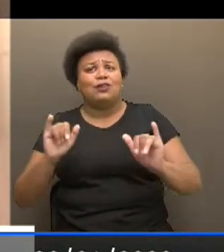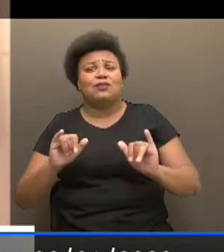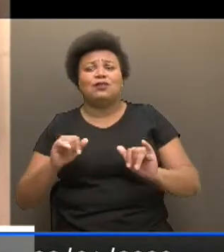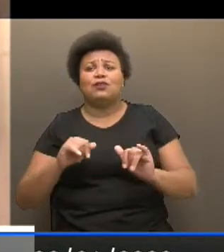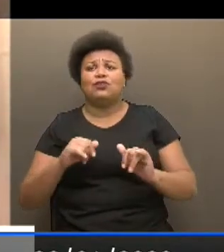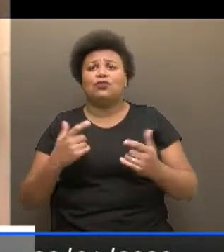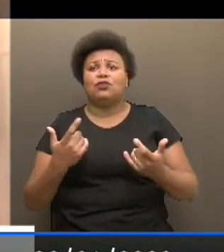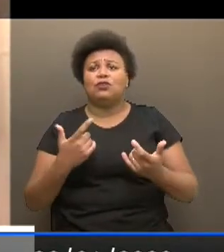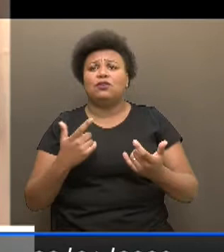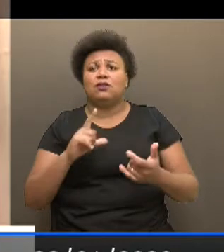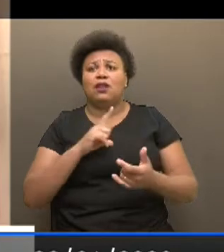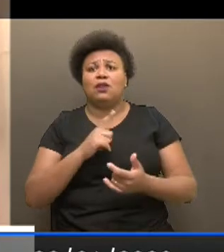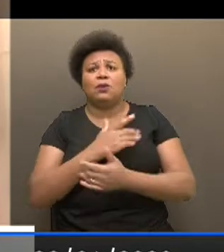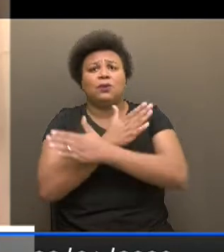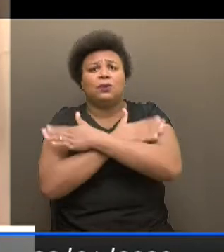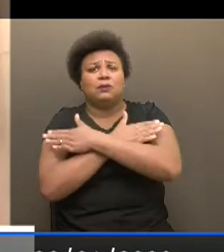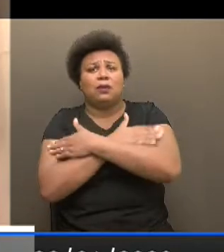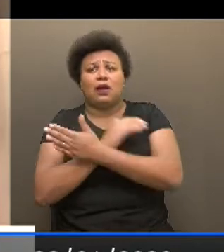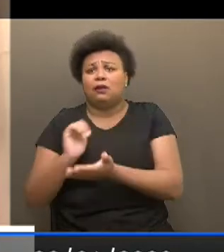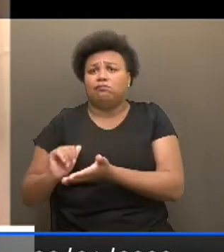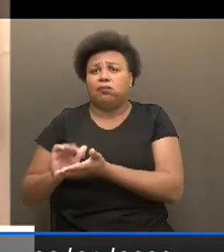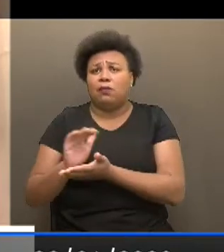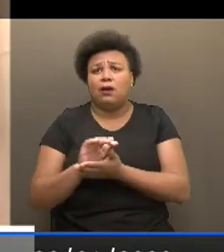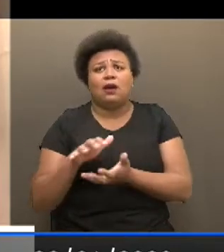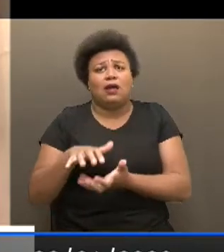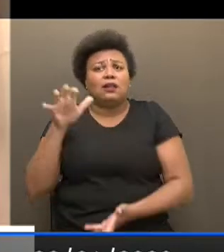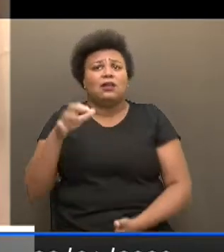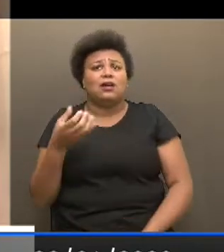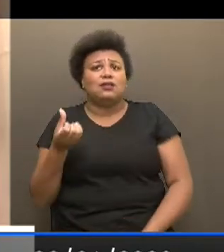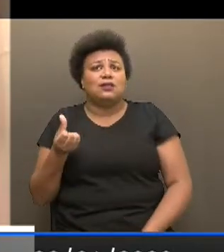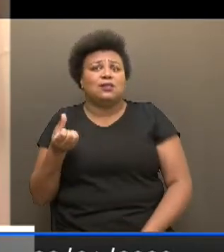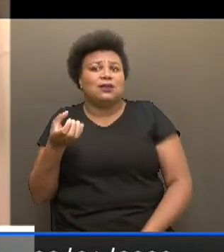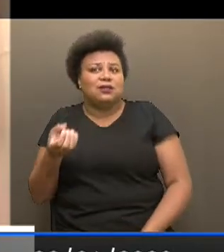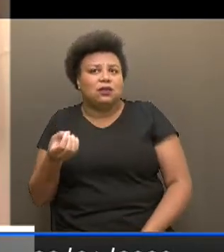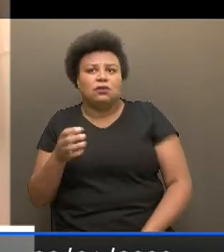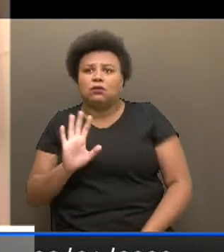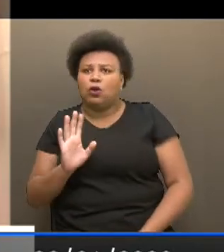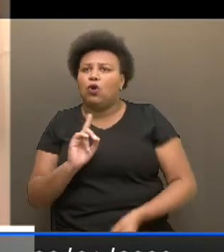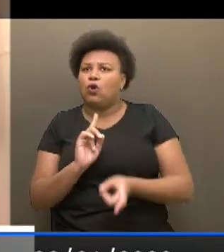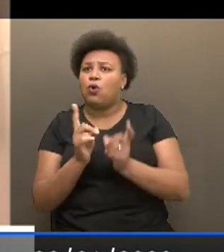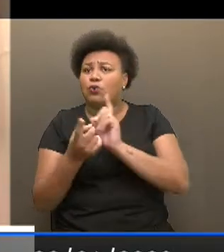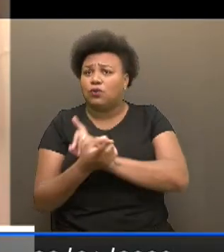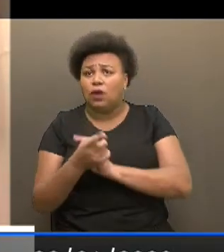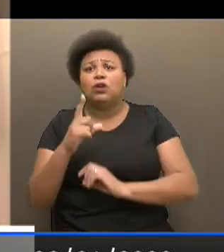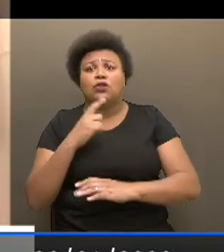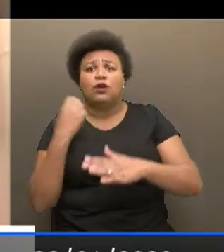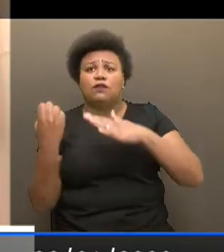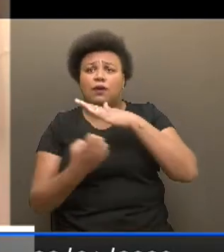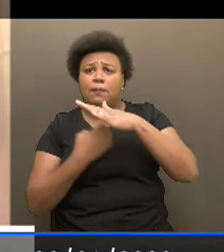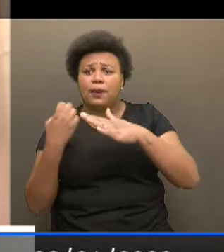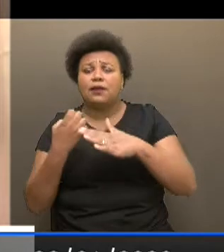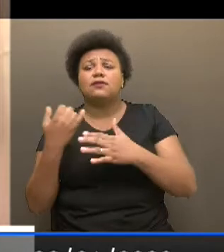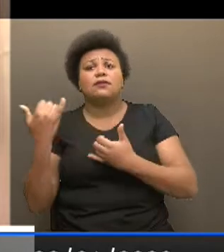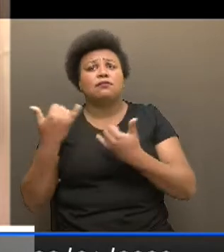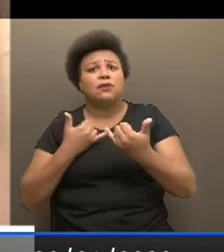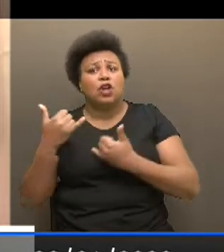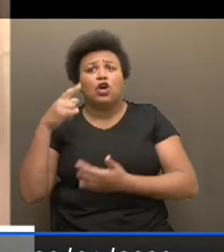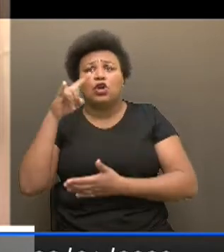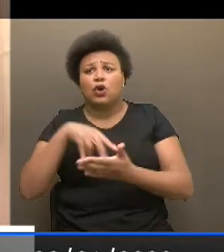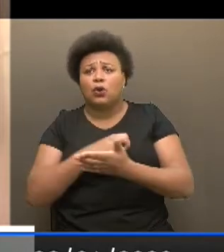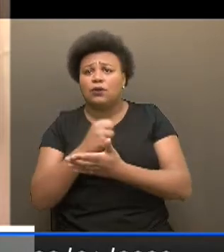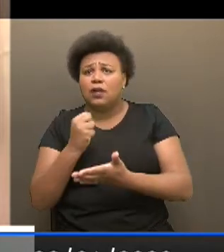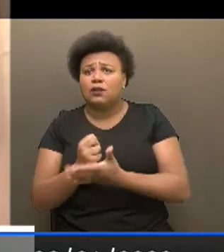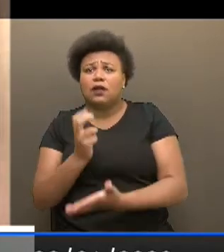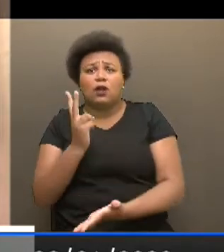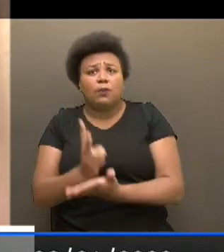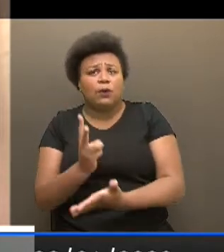de risco com mais de 60 anos. Ao contrário, tive informações de empresas que contrataram para manter